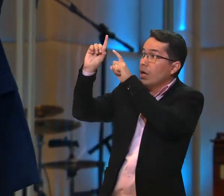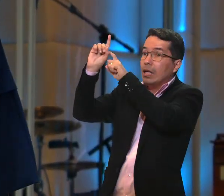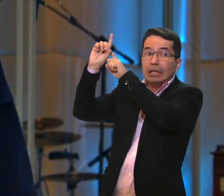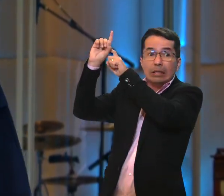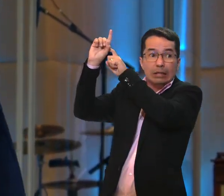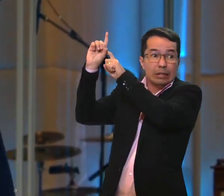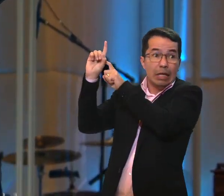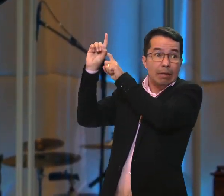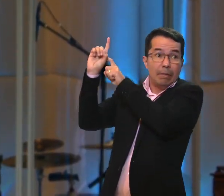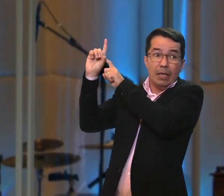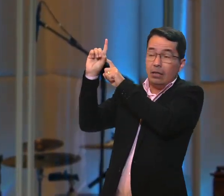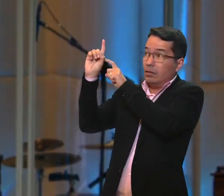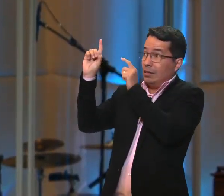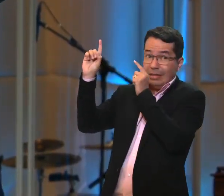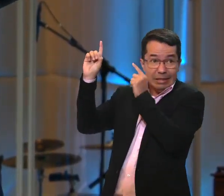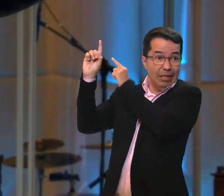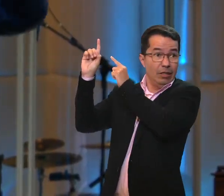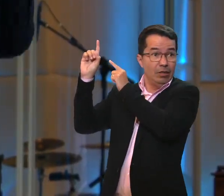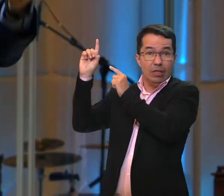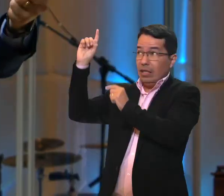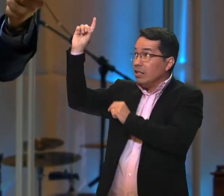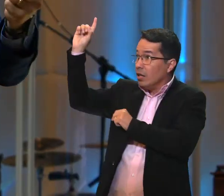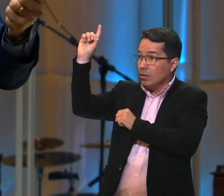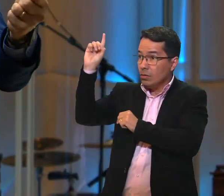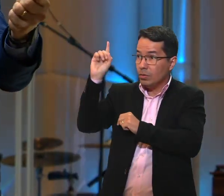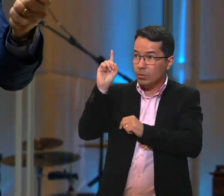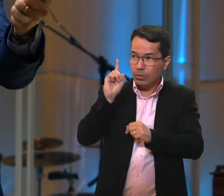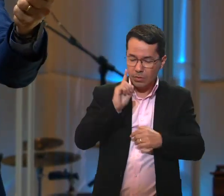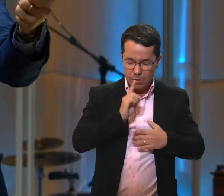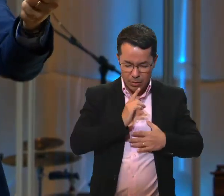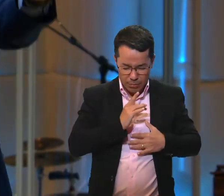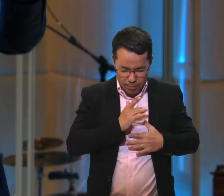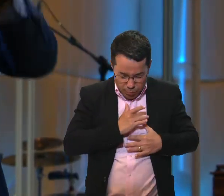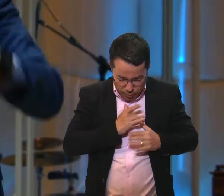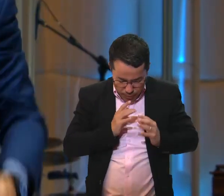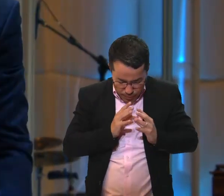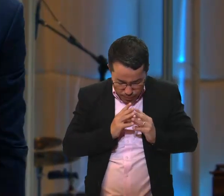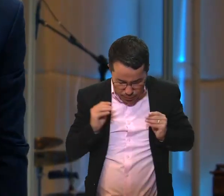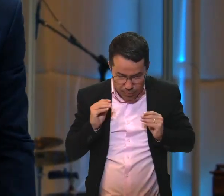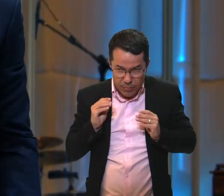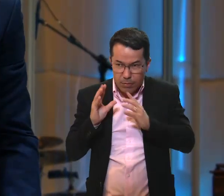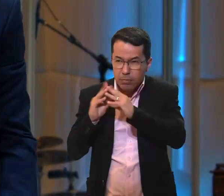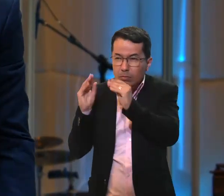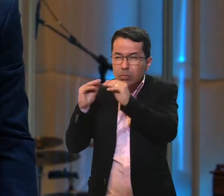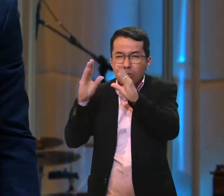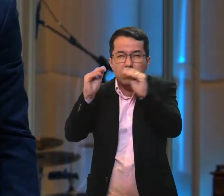Deus cura os nossos. Deus vai fazer isso.